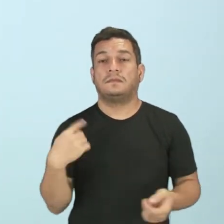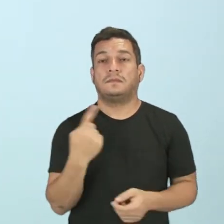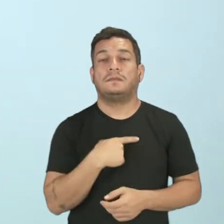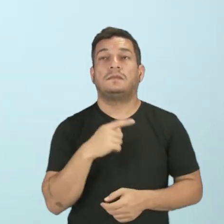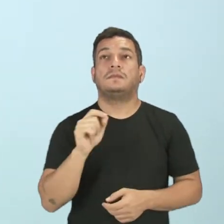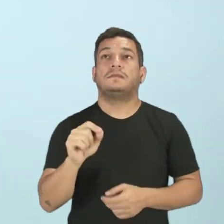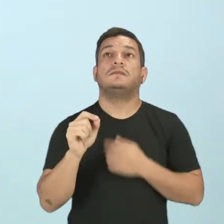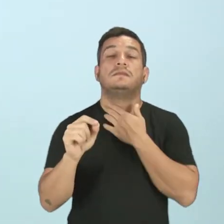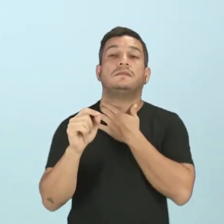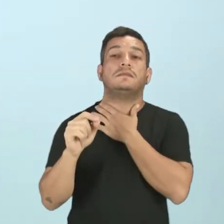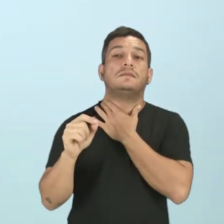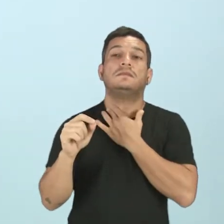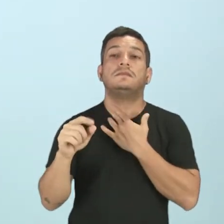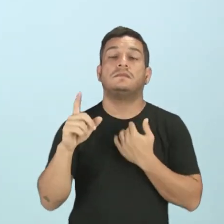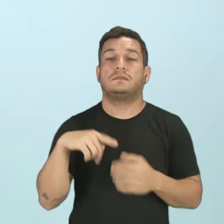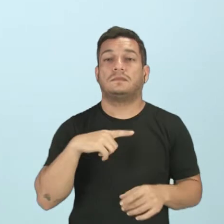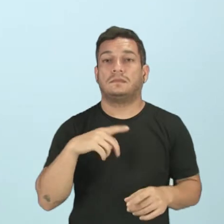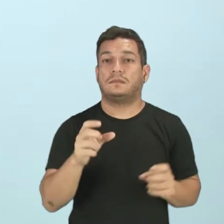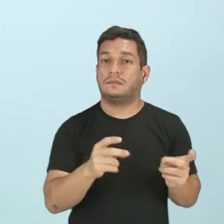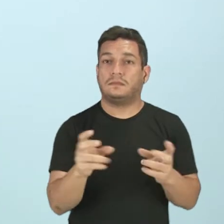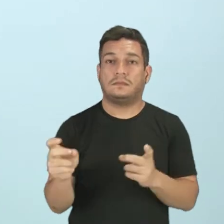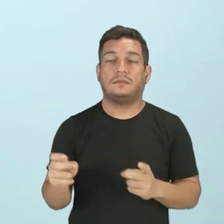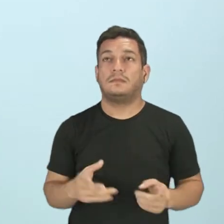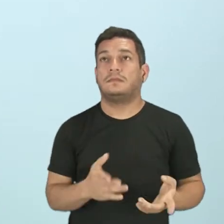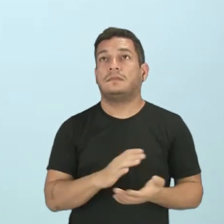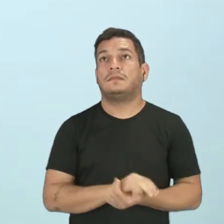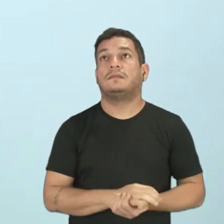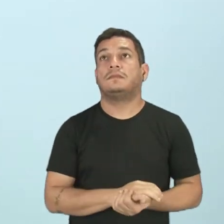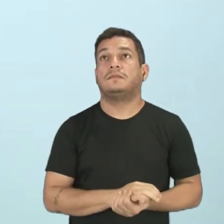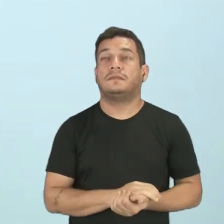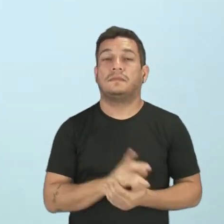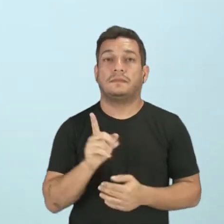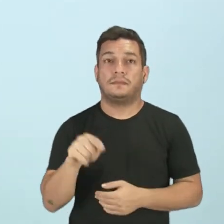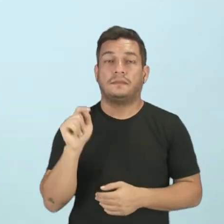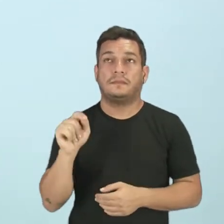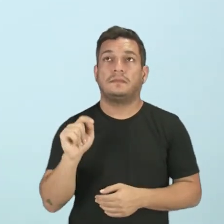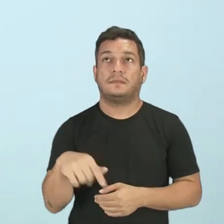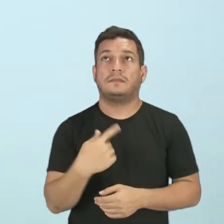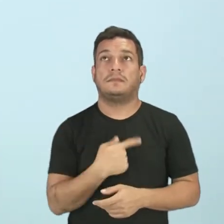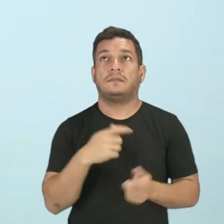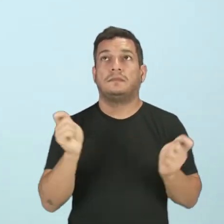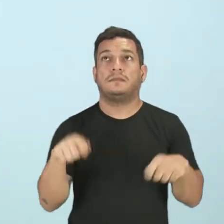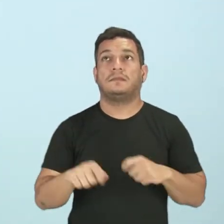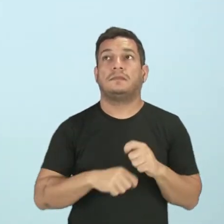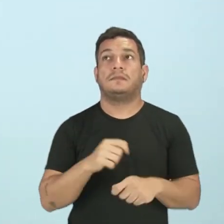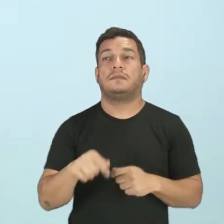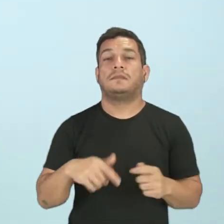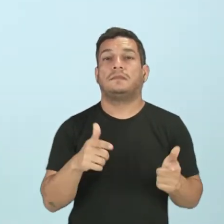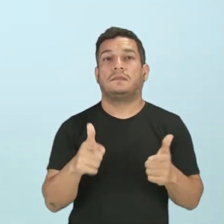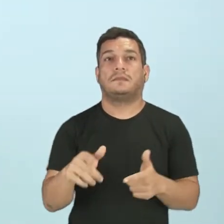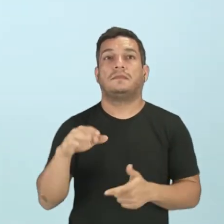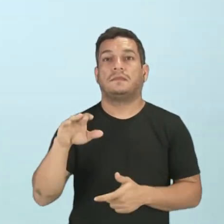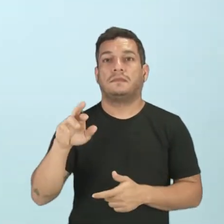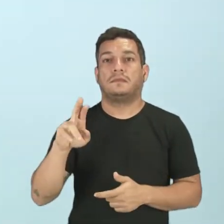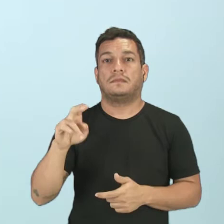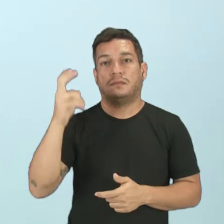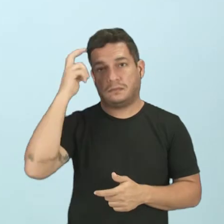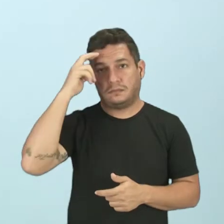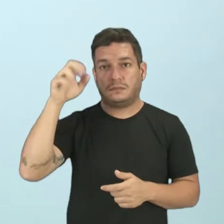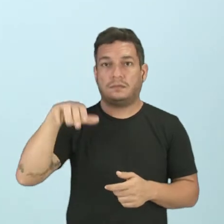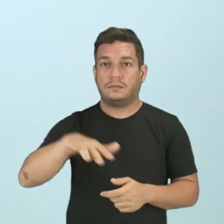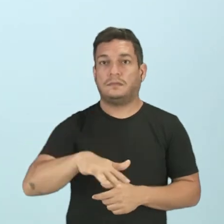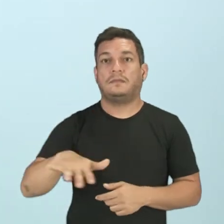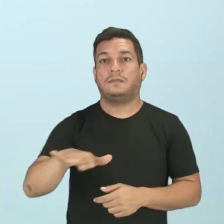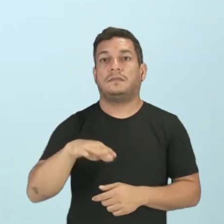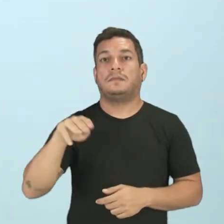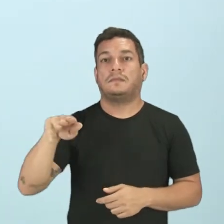gente executa para vender no mercado. Então, isso é o que nós podemos chamar de cultura de massa. Então, ela visa